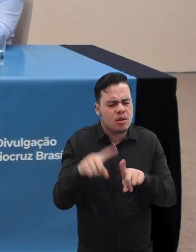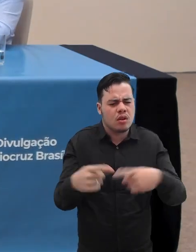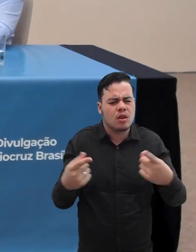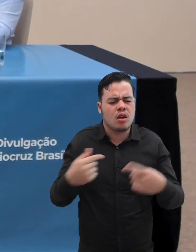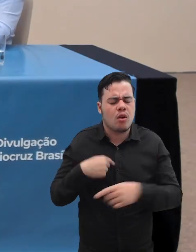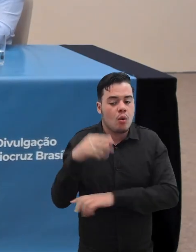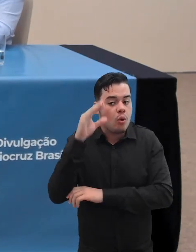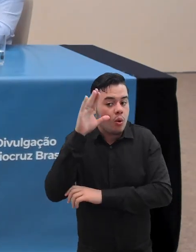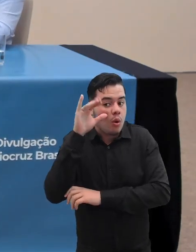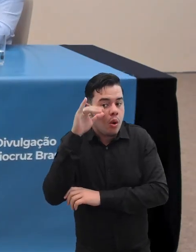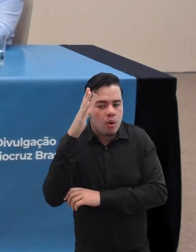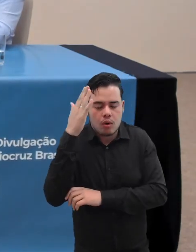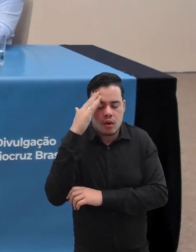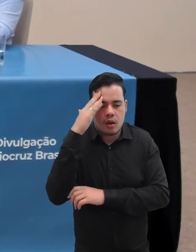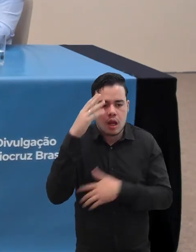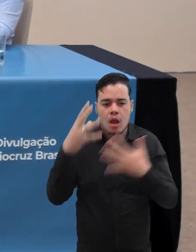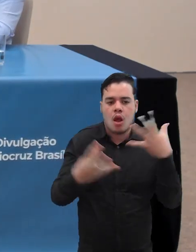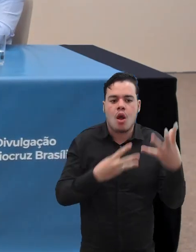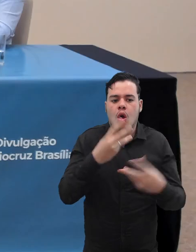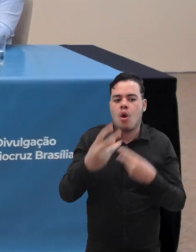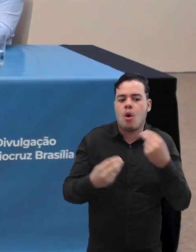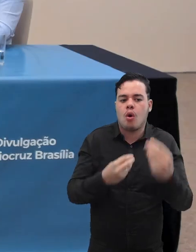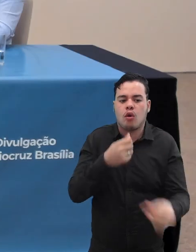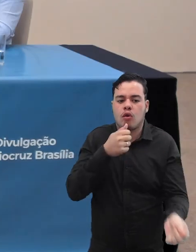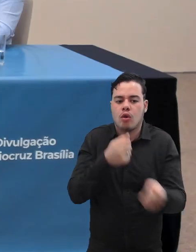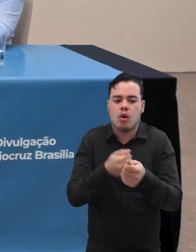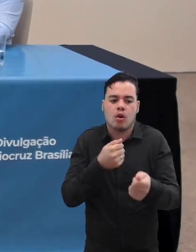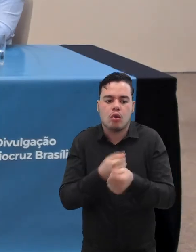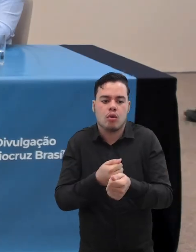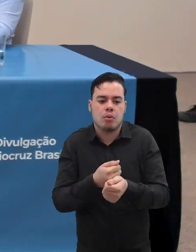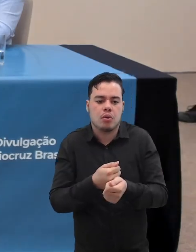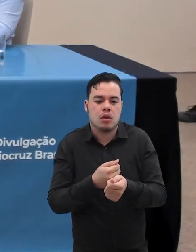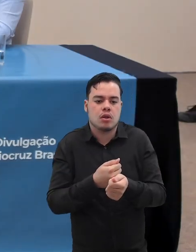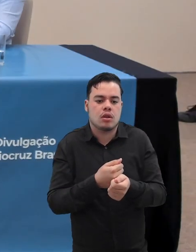saber, jornalista que sou, como é que vocês vão acompanhar a execução